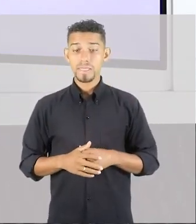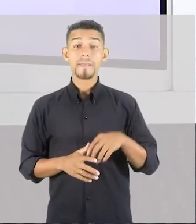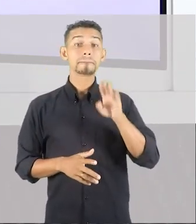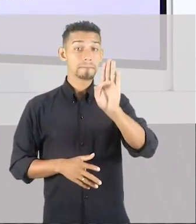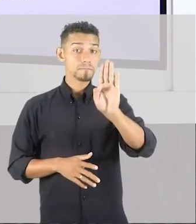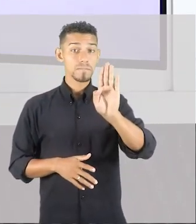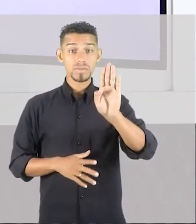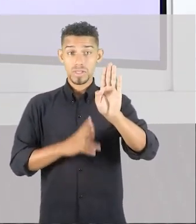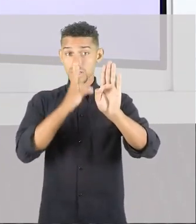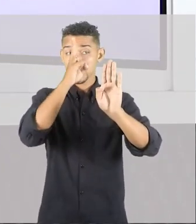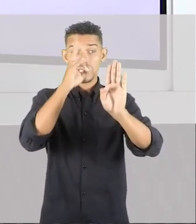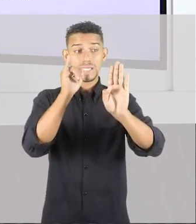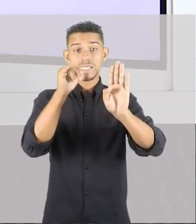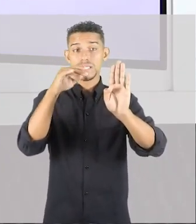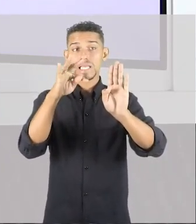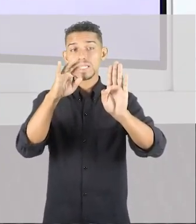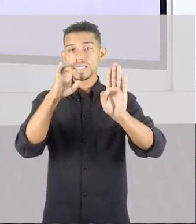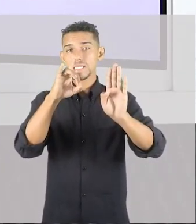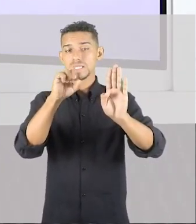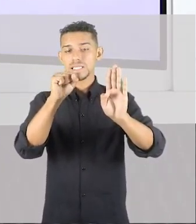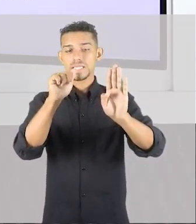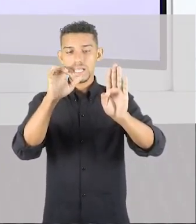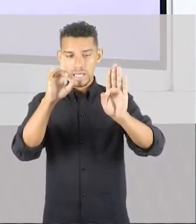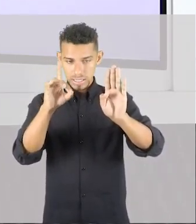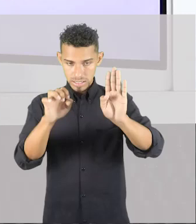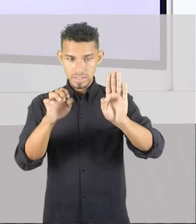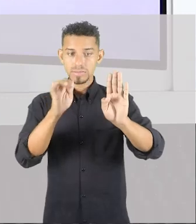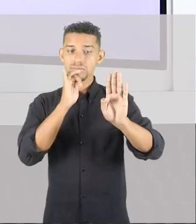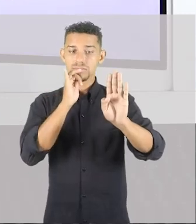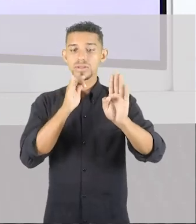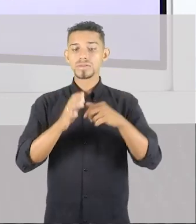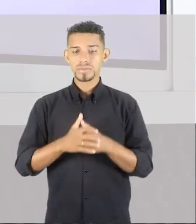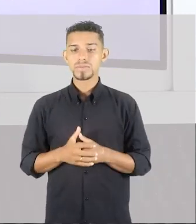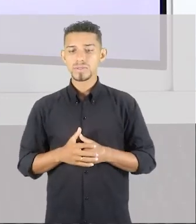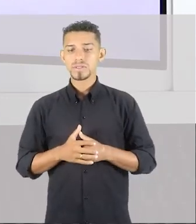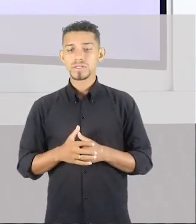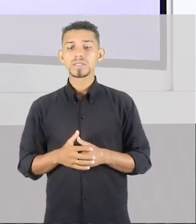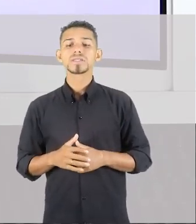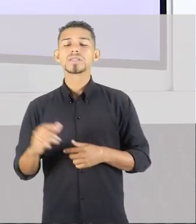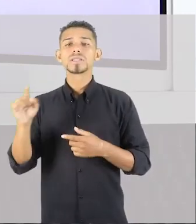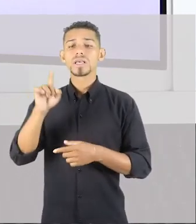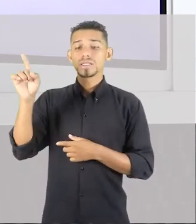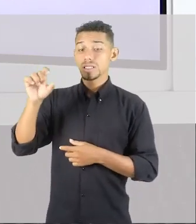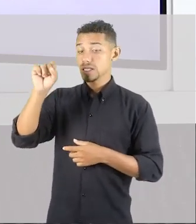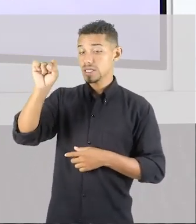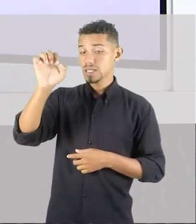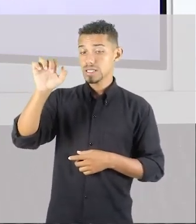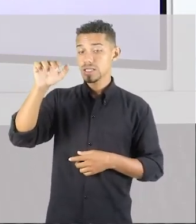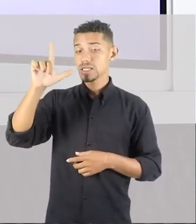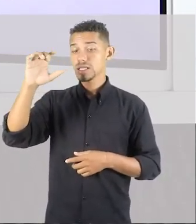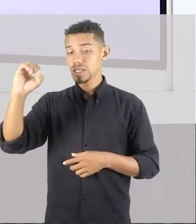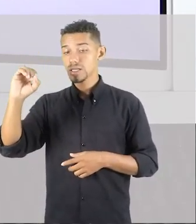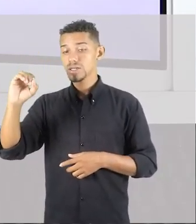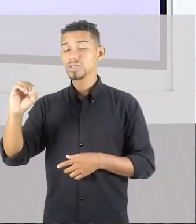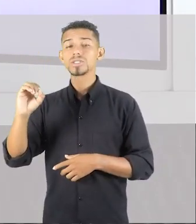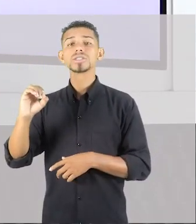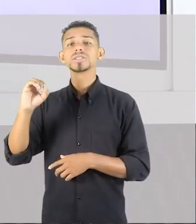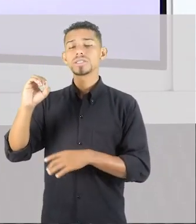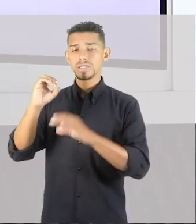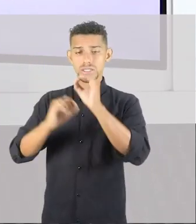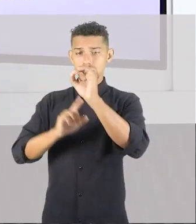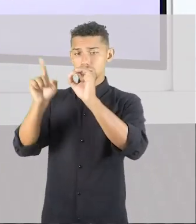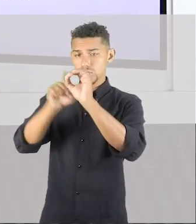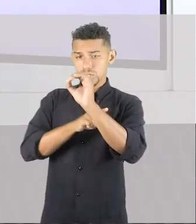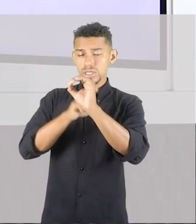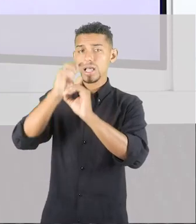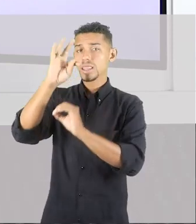a intensidade do campo e o seno de θ. Esse θ é o ângulo formado entre